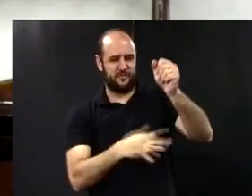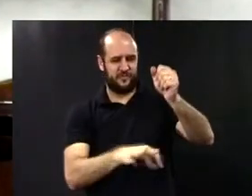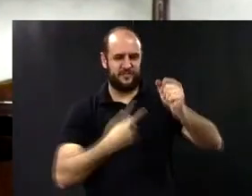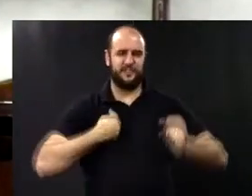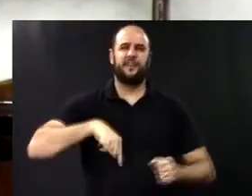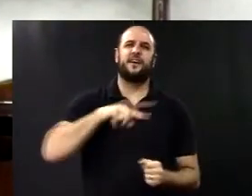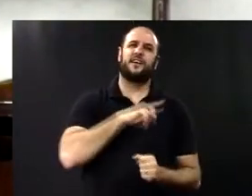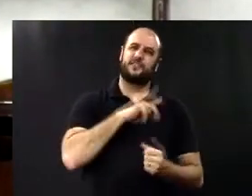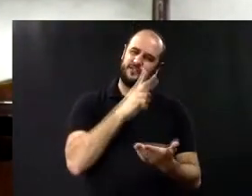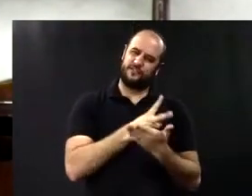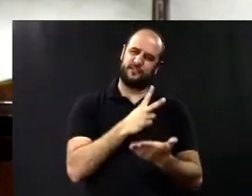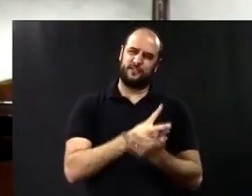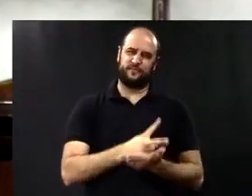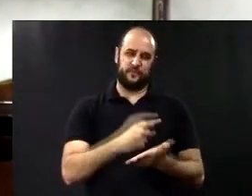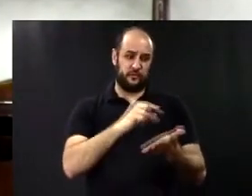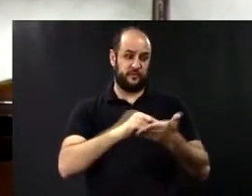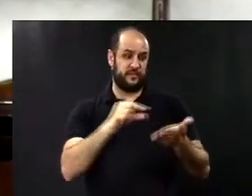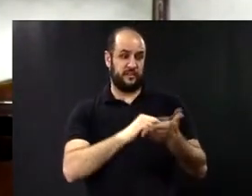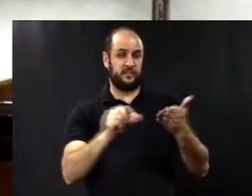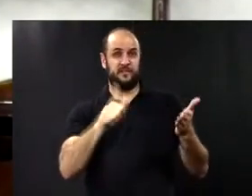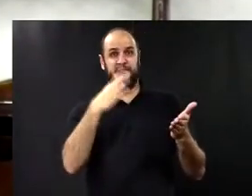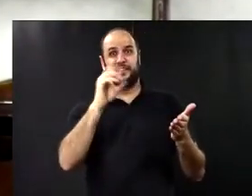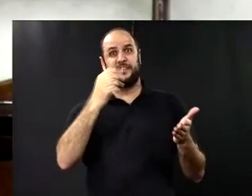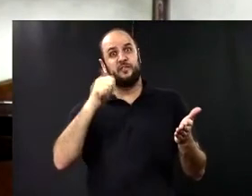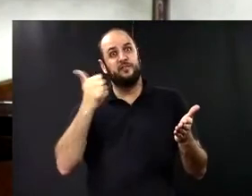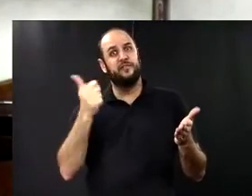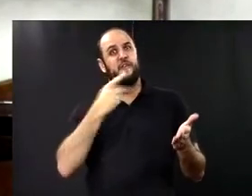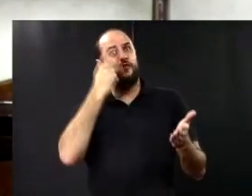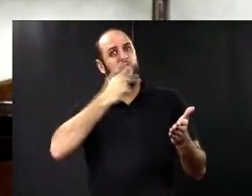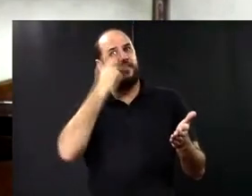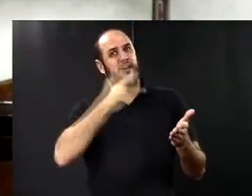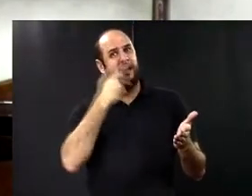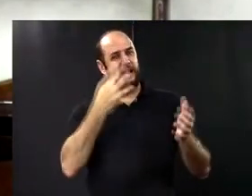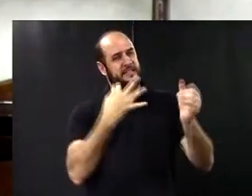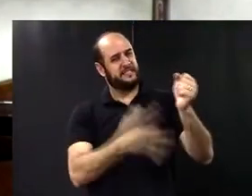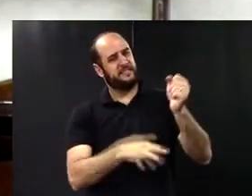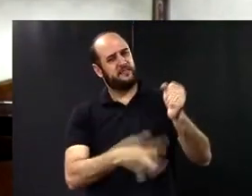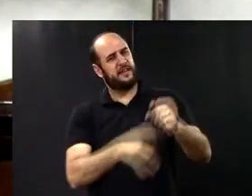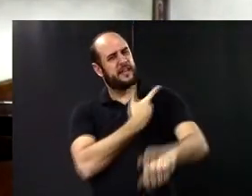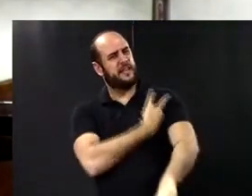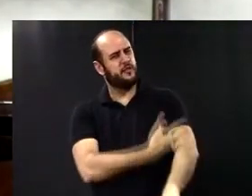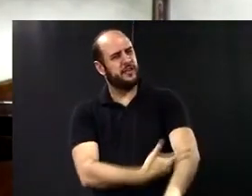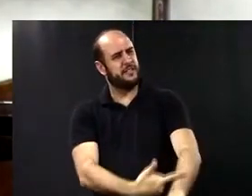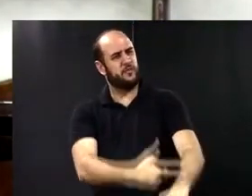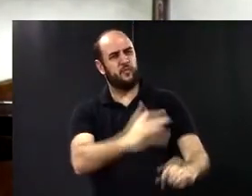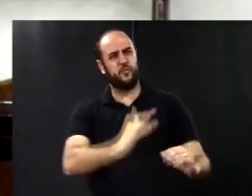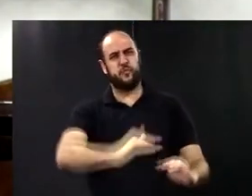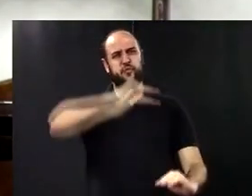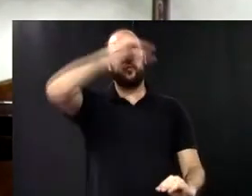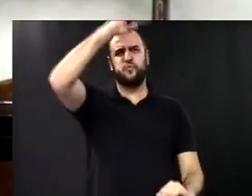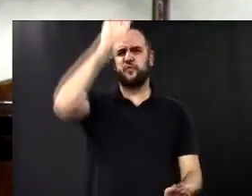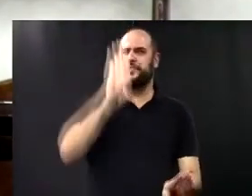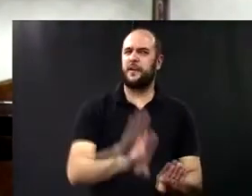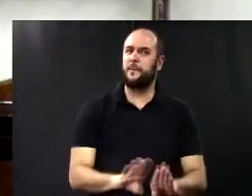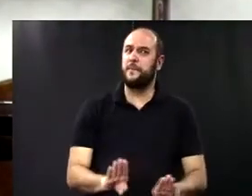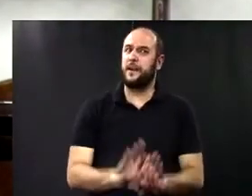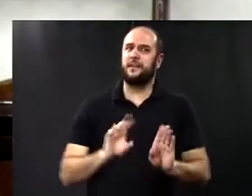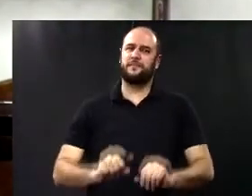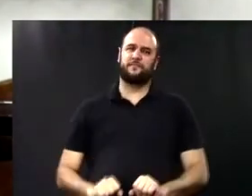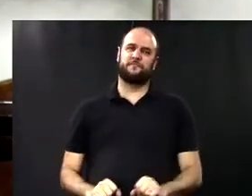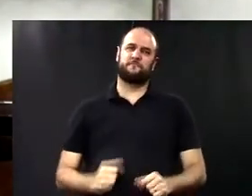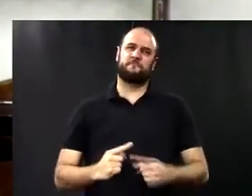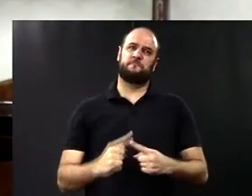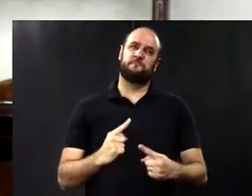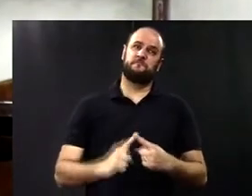versículos de 10 a 11 vai nos ensinar, em terceiro lugar, que a disciplina é para educação e crescimento. Verso 10, pois eles